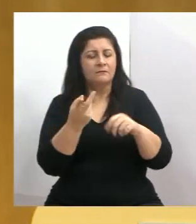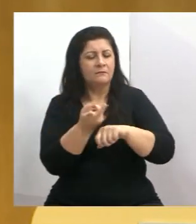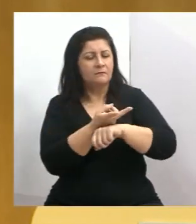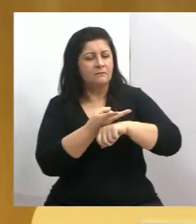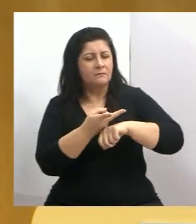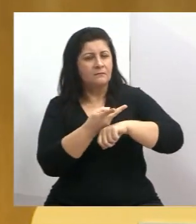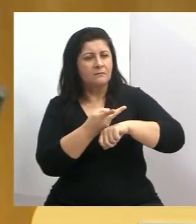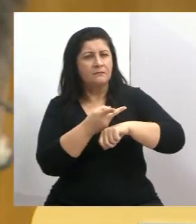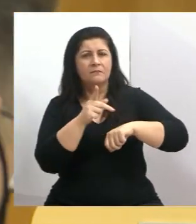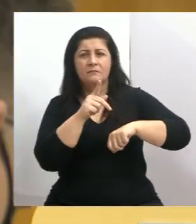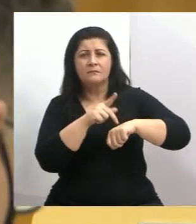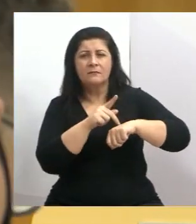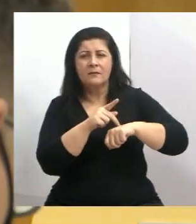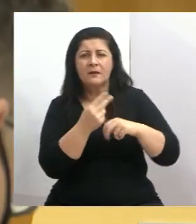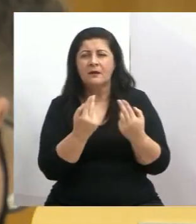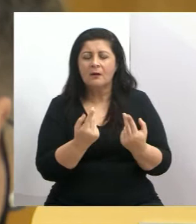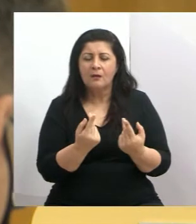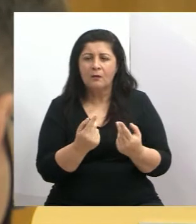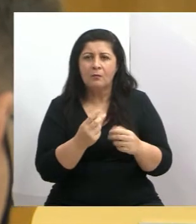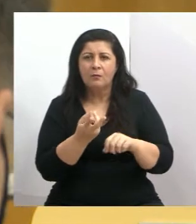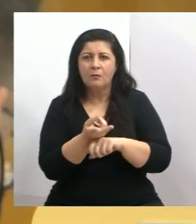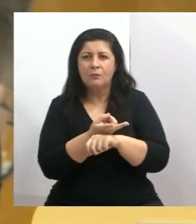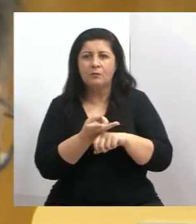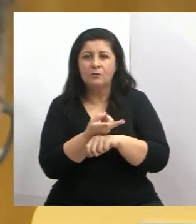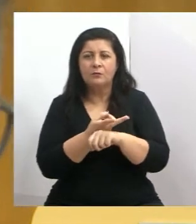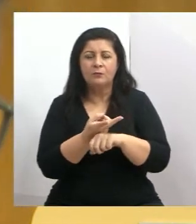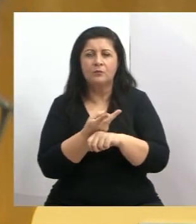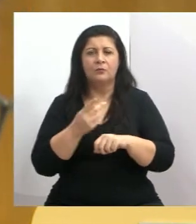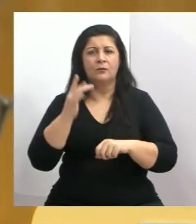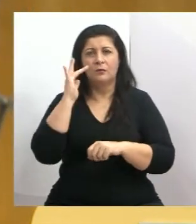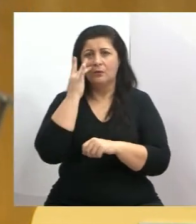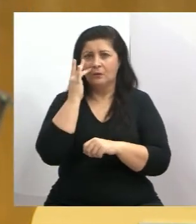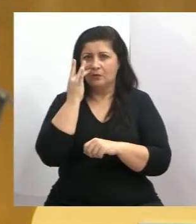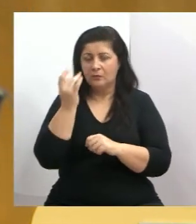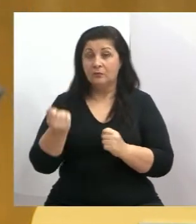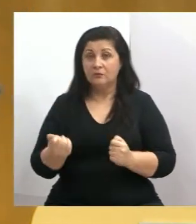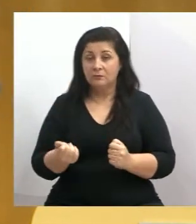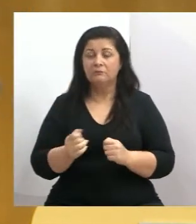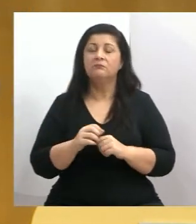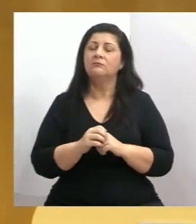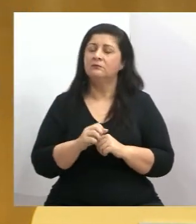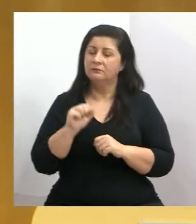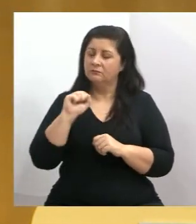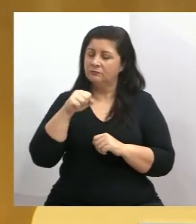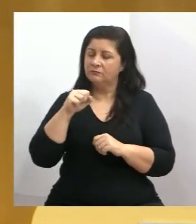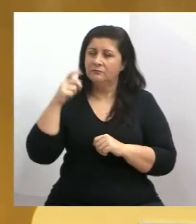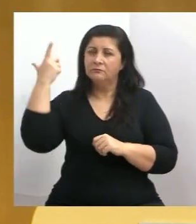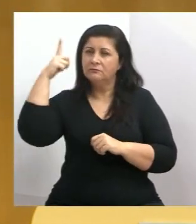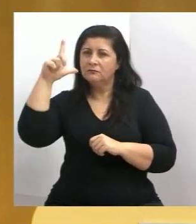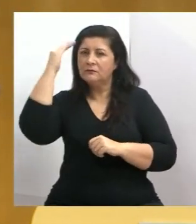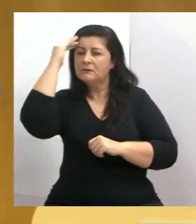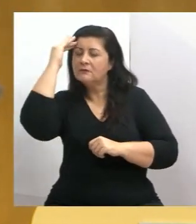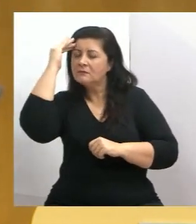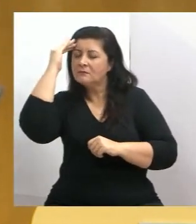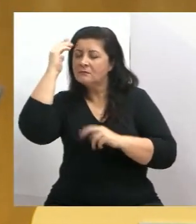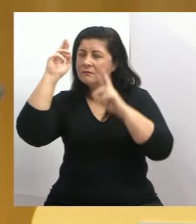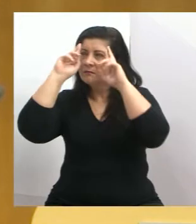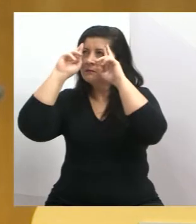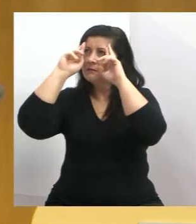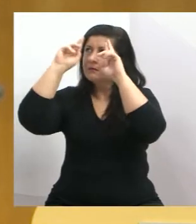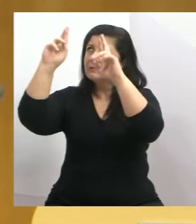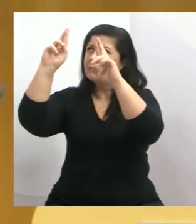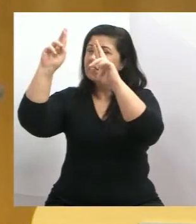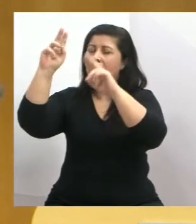buscá-la como quem busca um tesouro escondido bom então você entenderá o que é temer ao Senhor